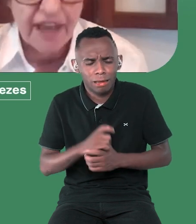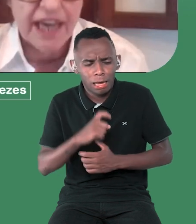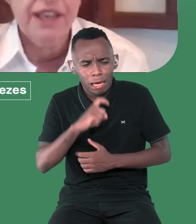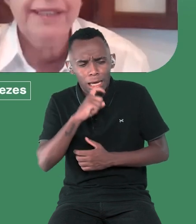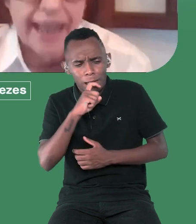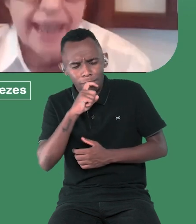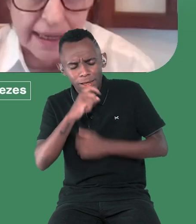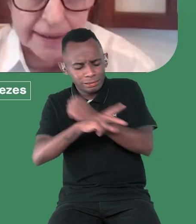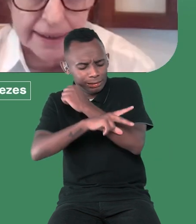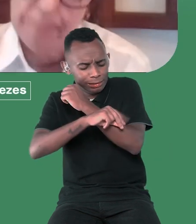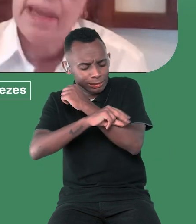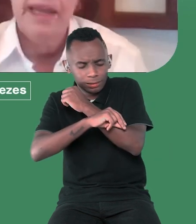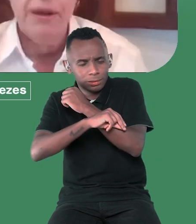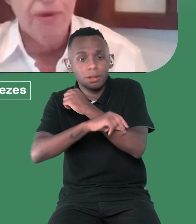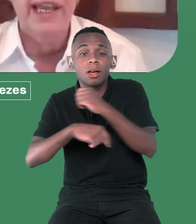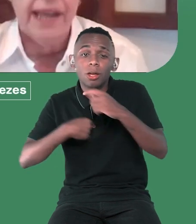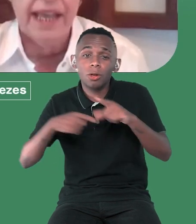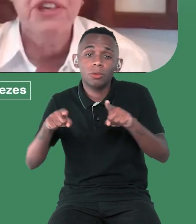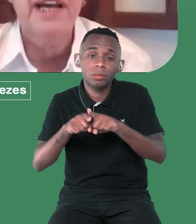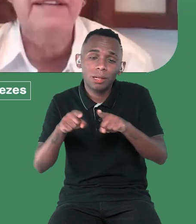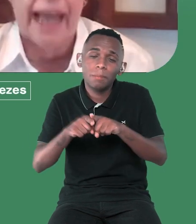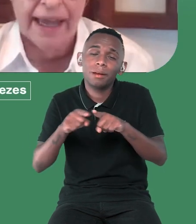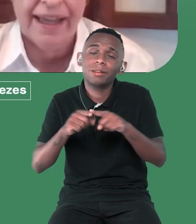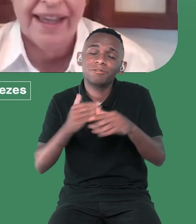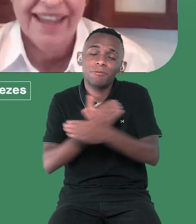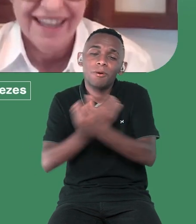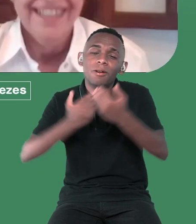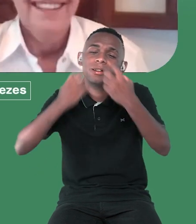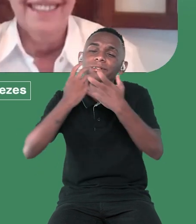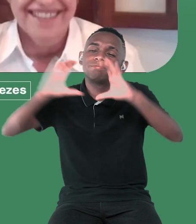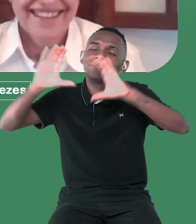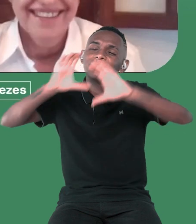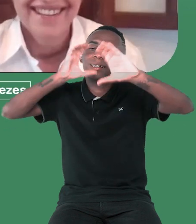às cigarras, também eu morrerei de cantar.